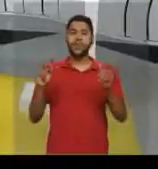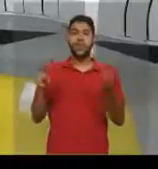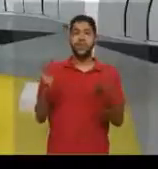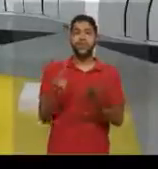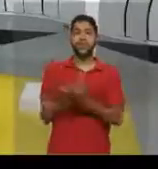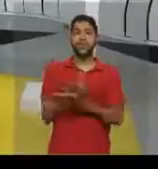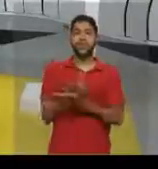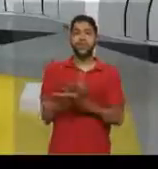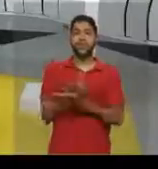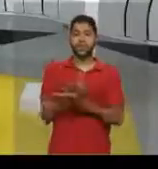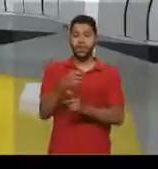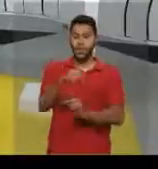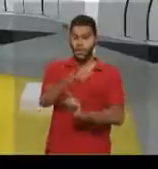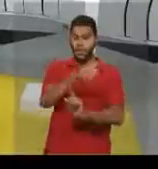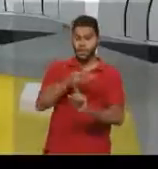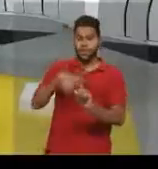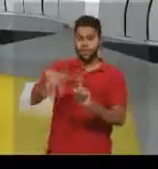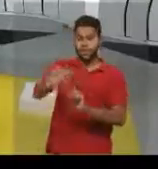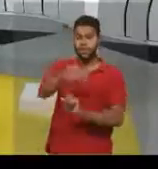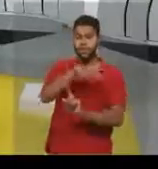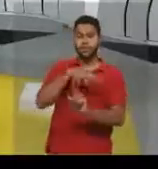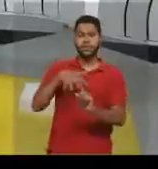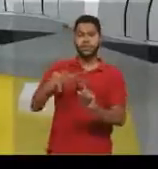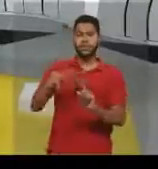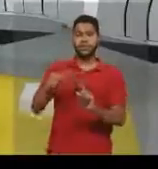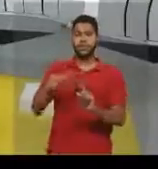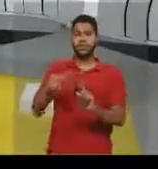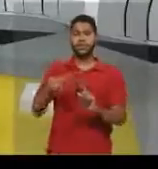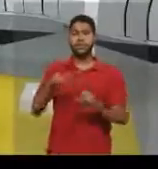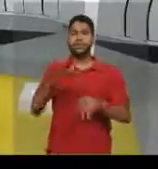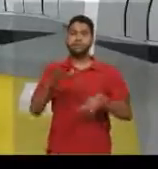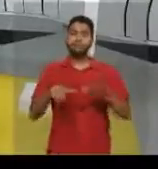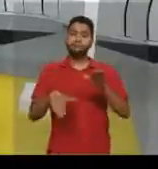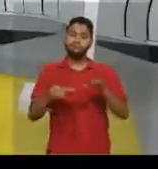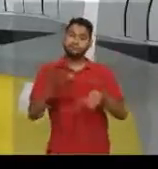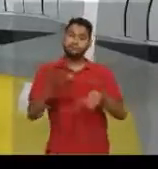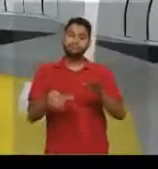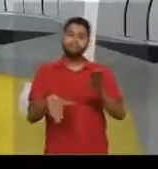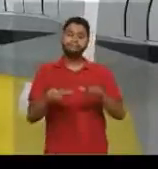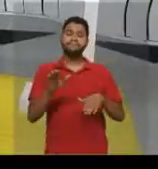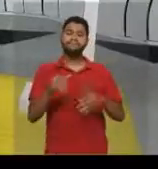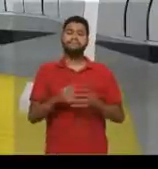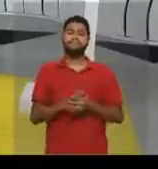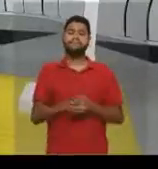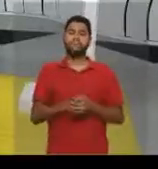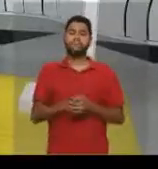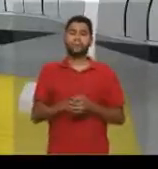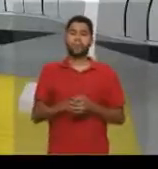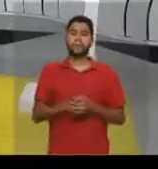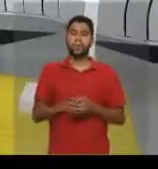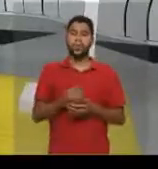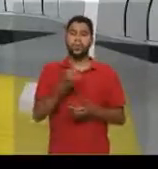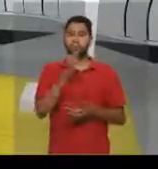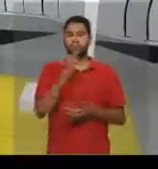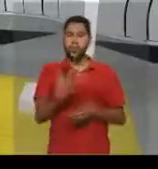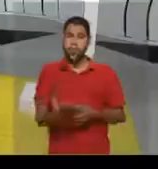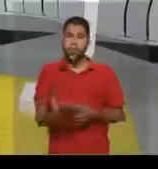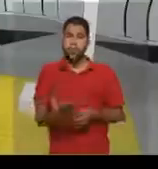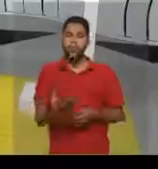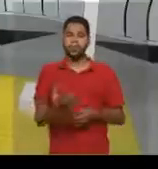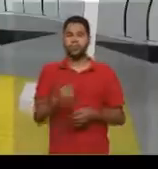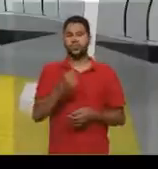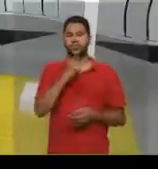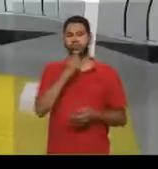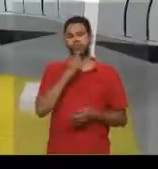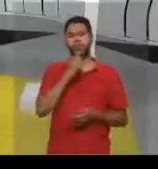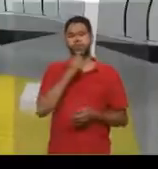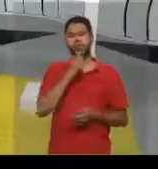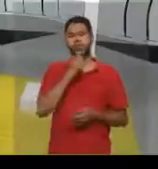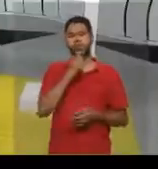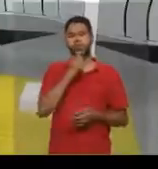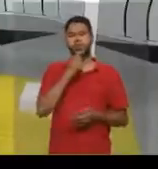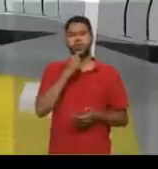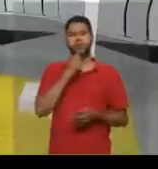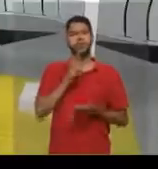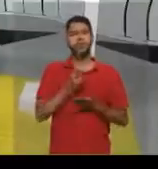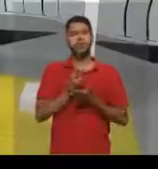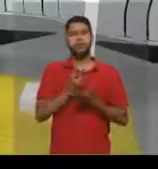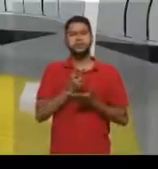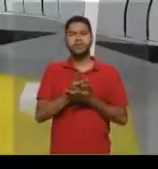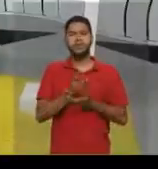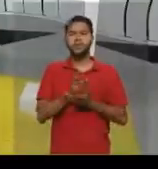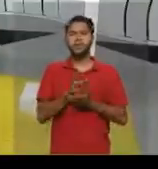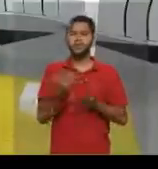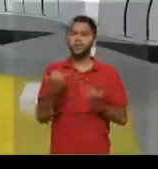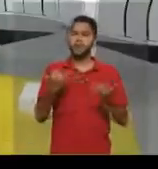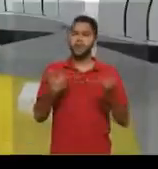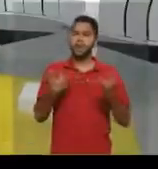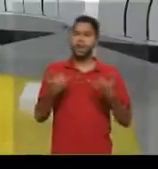na sociedade. E muitas das vezes não são coisas muito boas. Então a gente sempre escuta